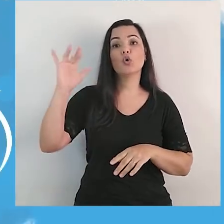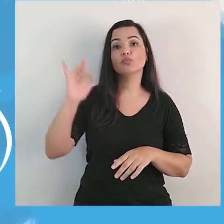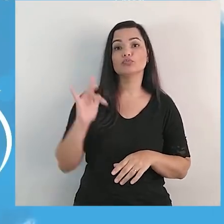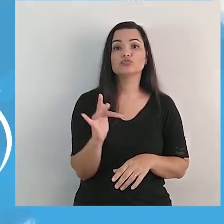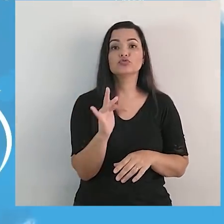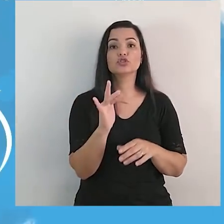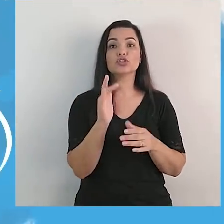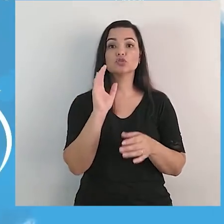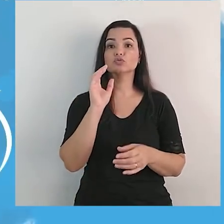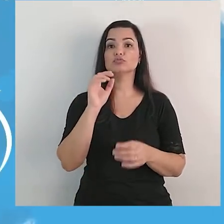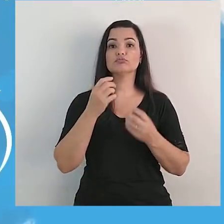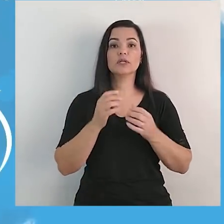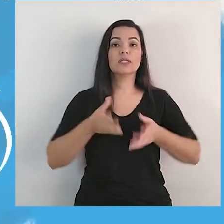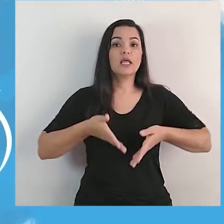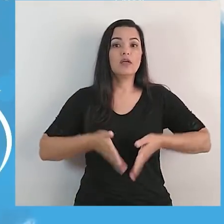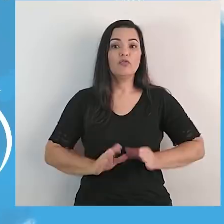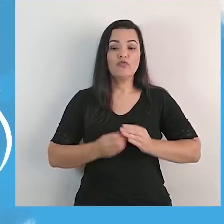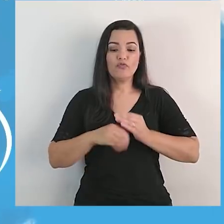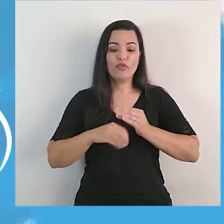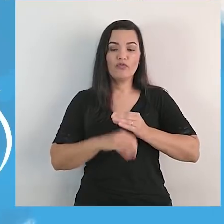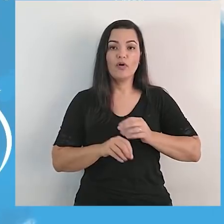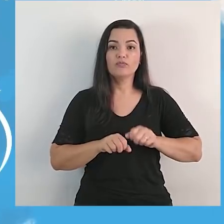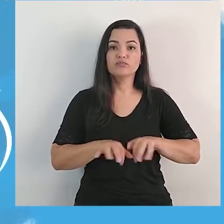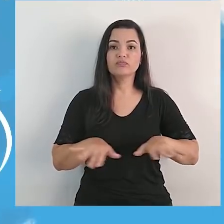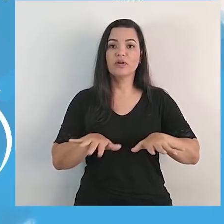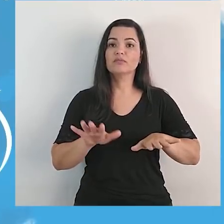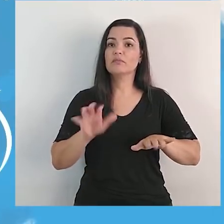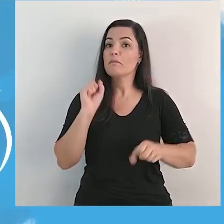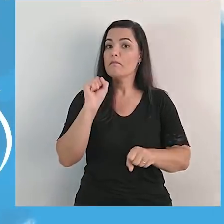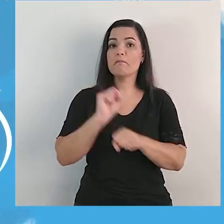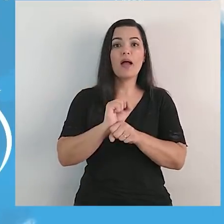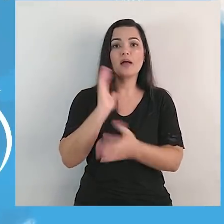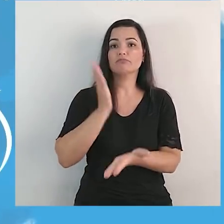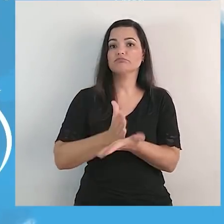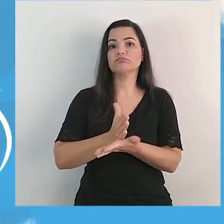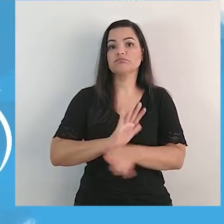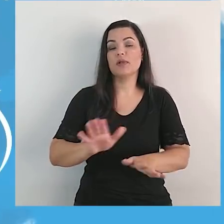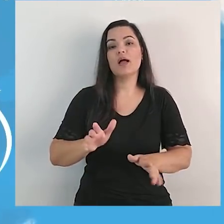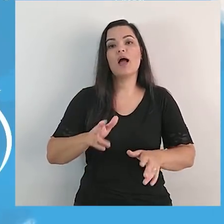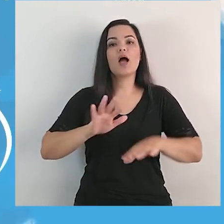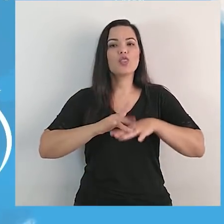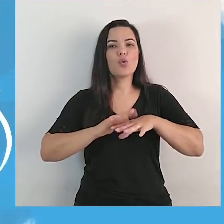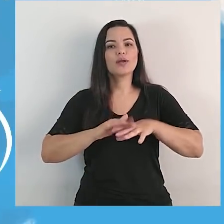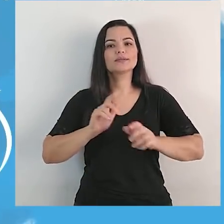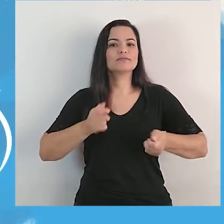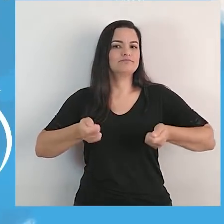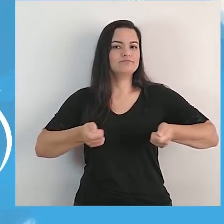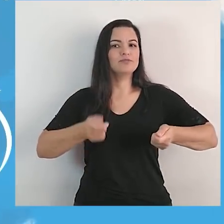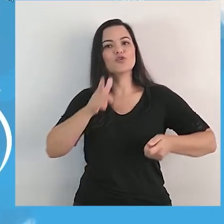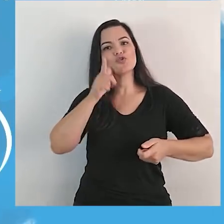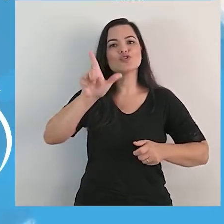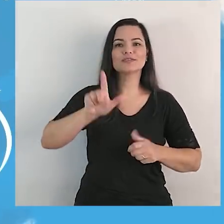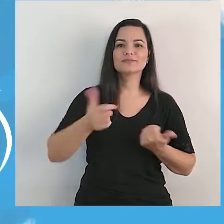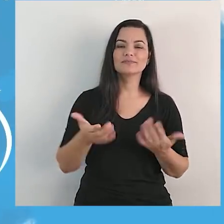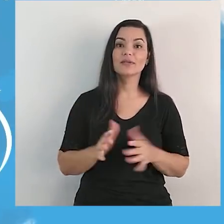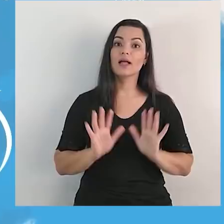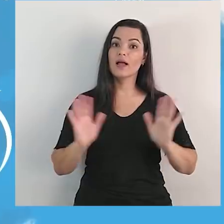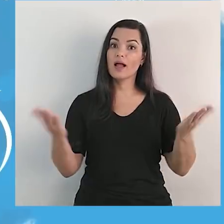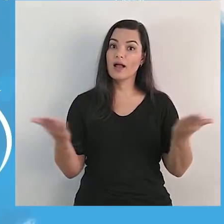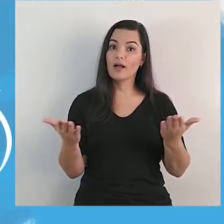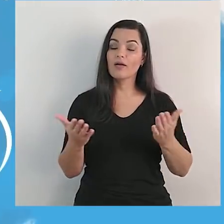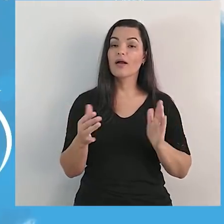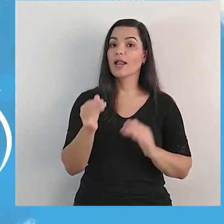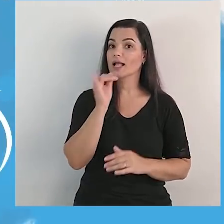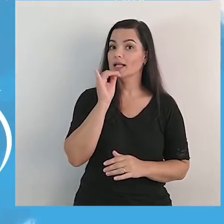mosquito e, consequentemente, nós conseguimos controlar a doença. A Pro vai te mostrar mais um exemplo de